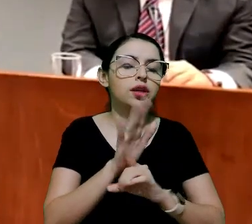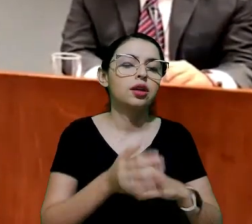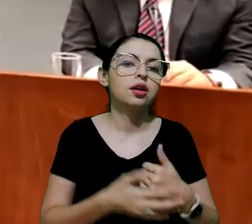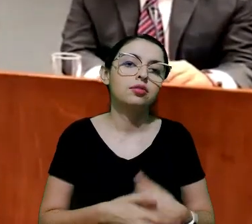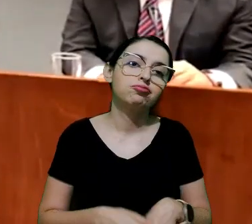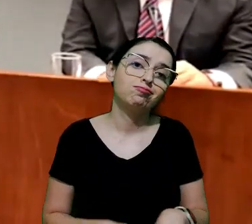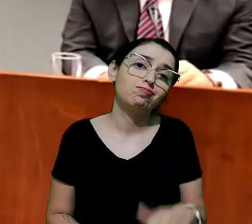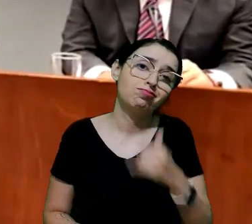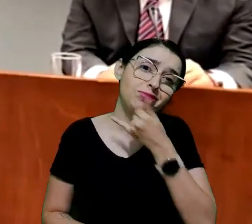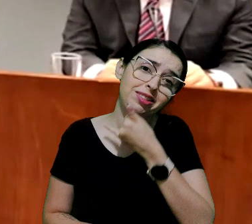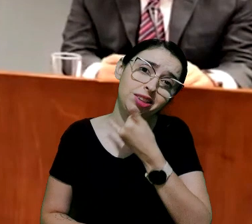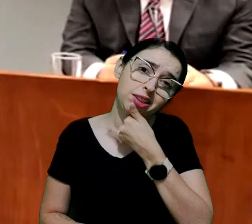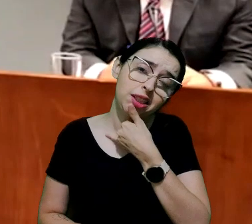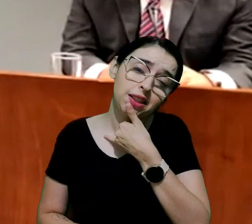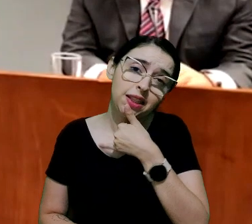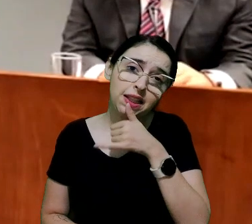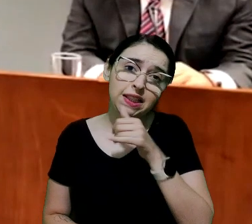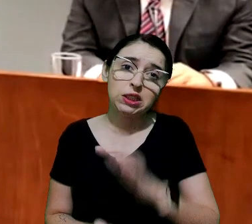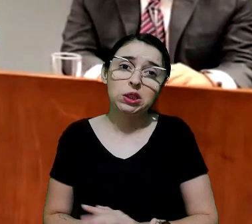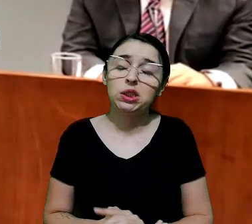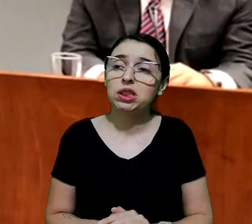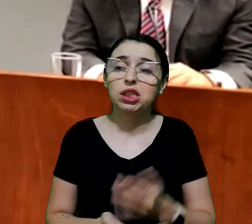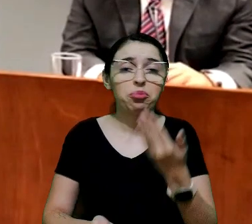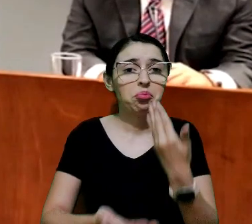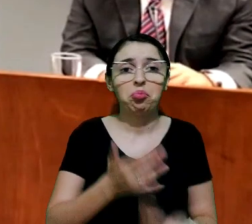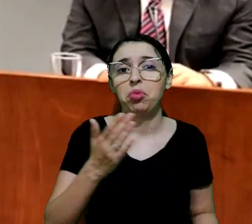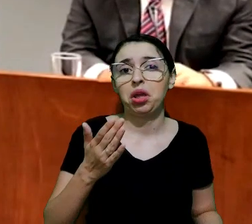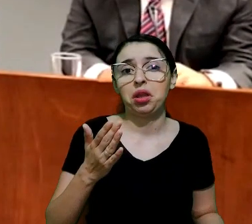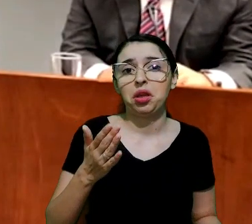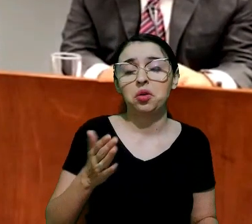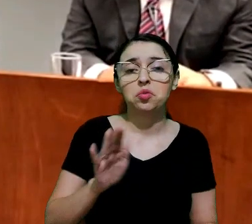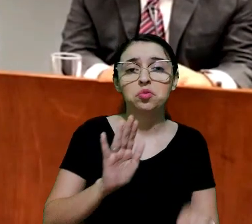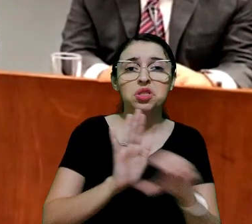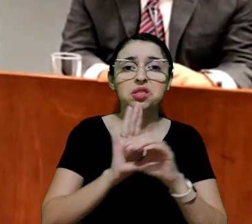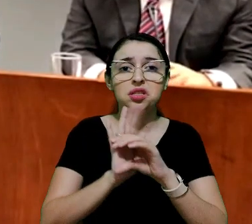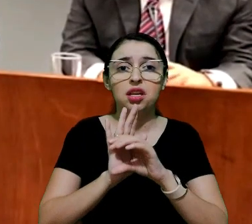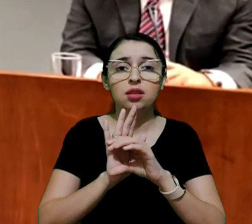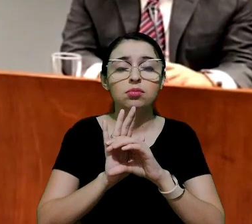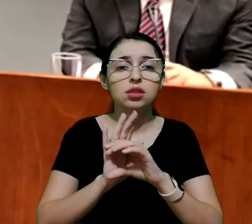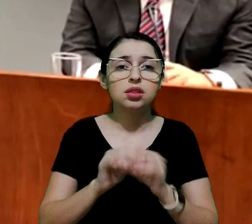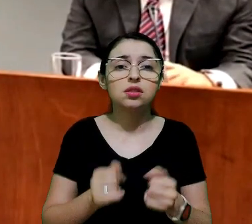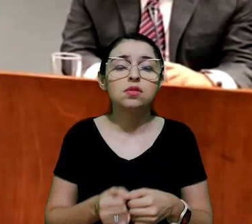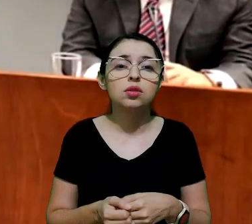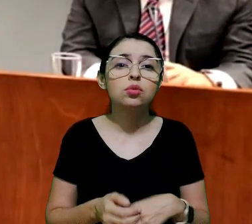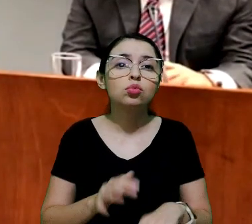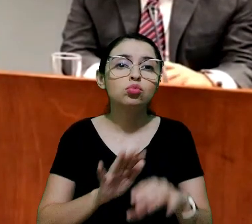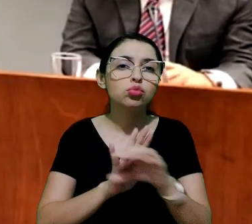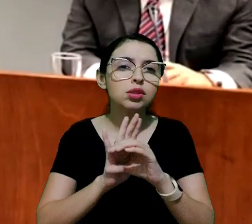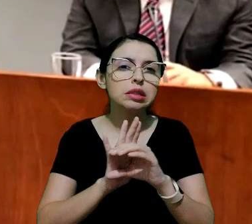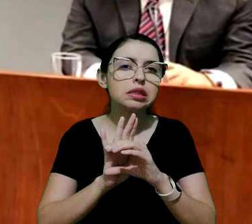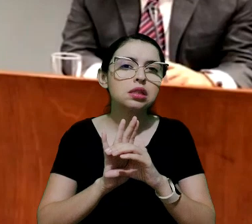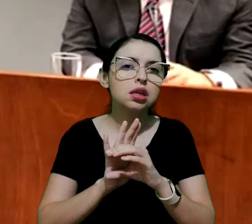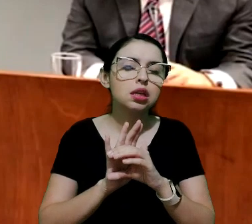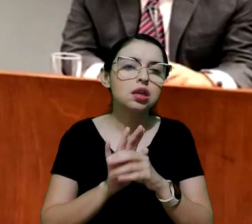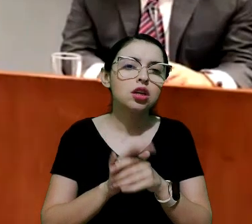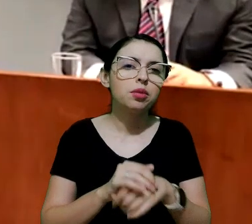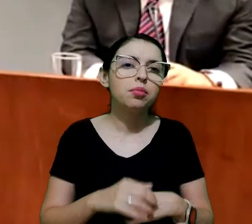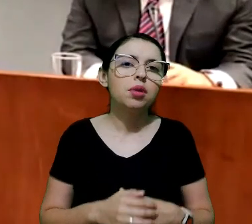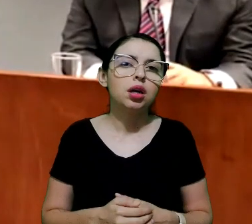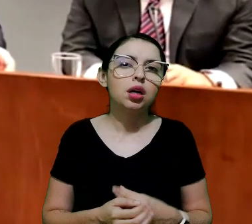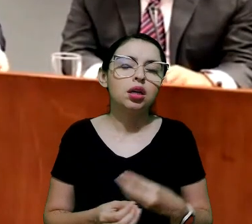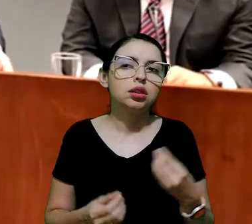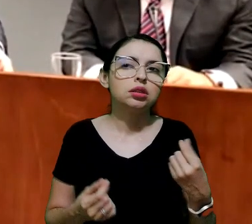nós percamos a noção de sistema do Código Civil, um sistema que vamos dizer assim,